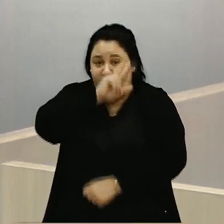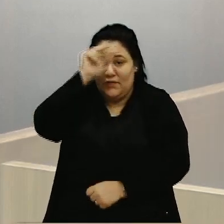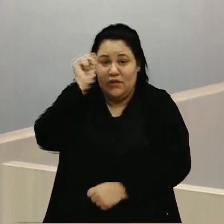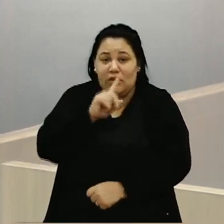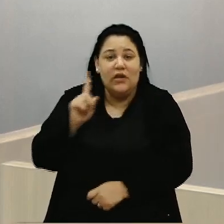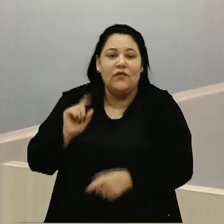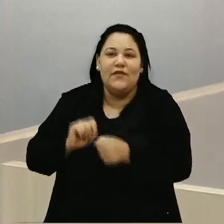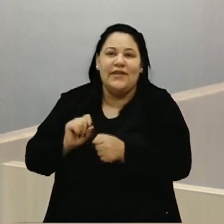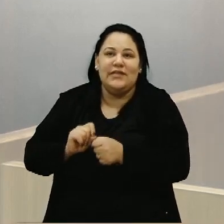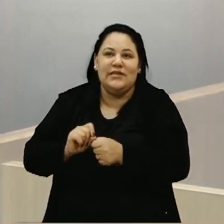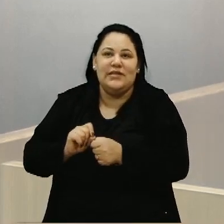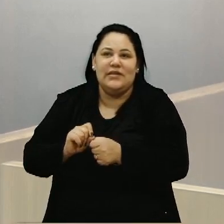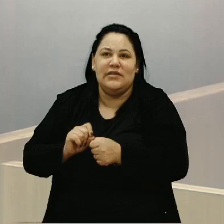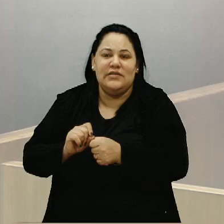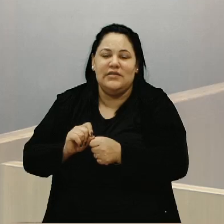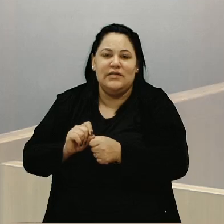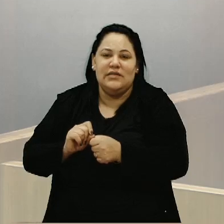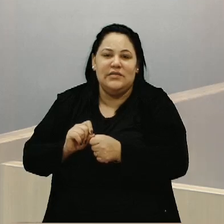essas